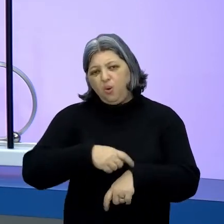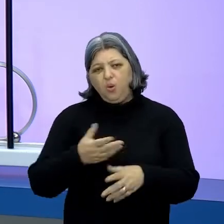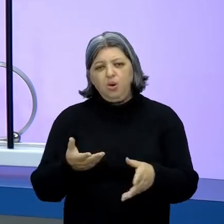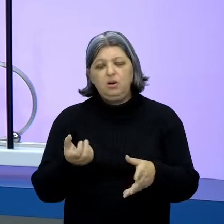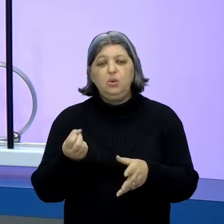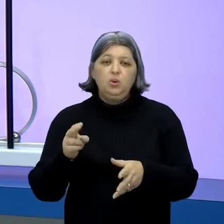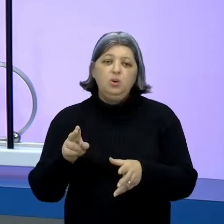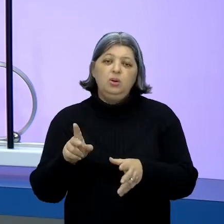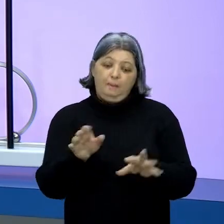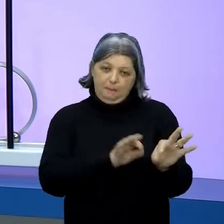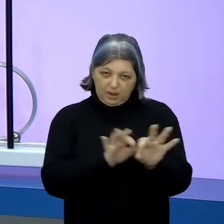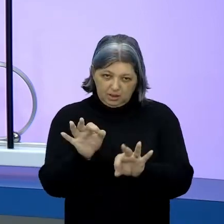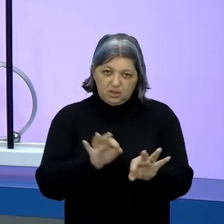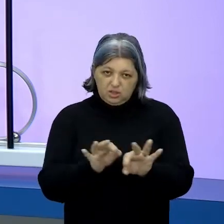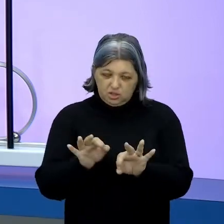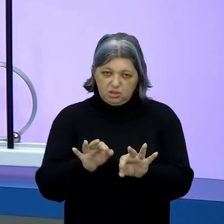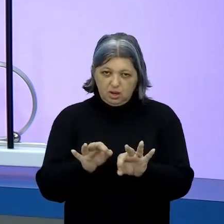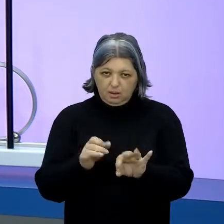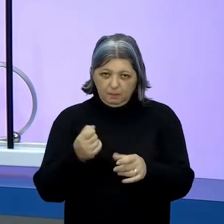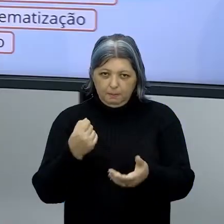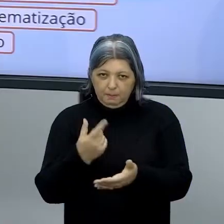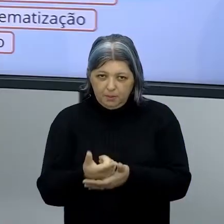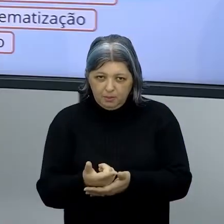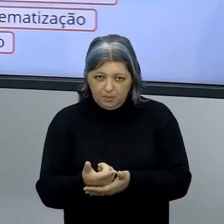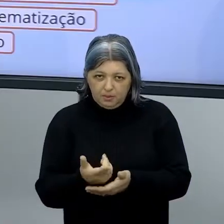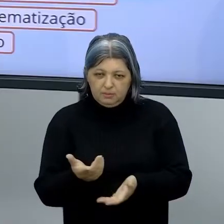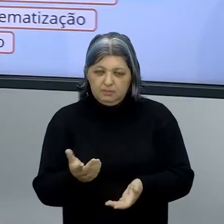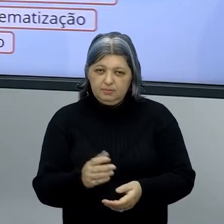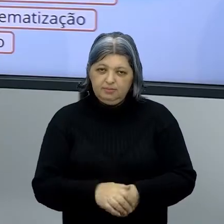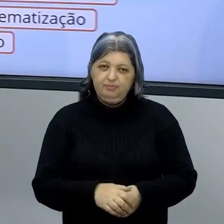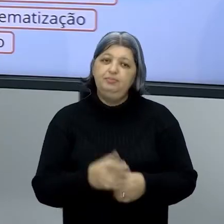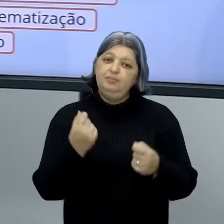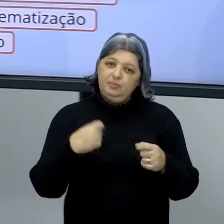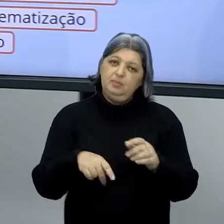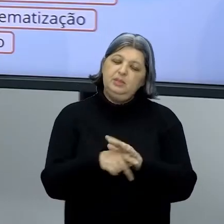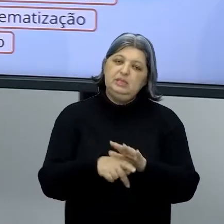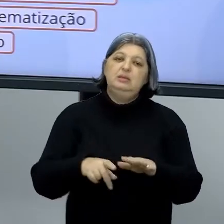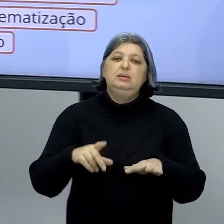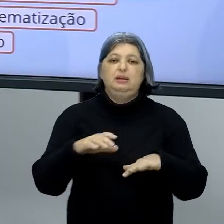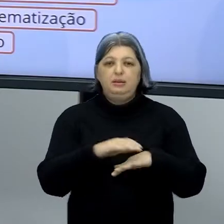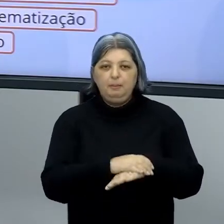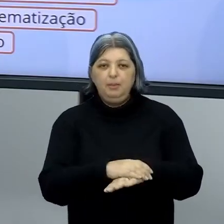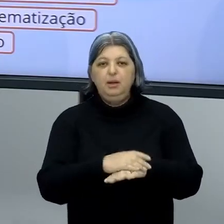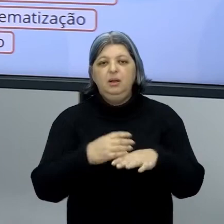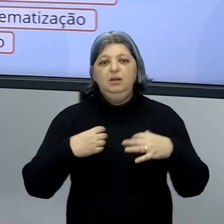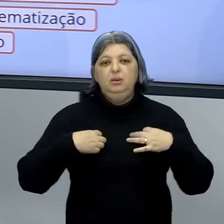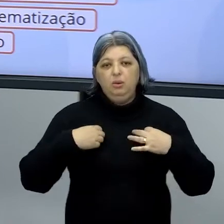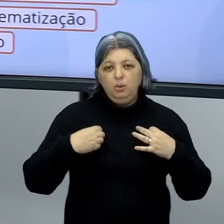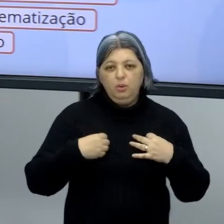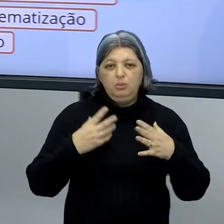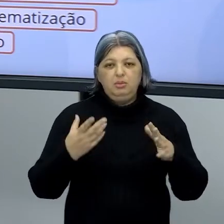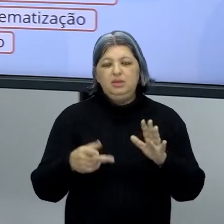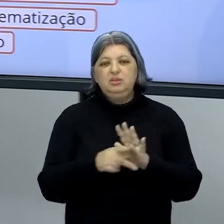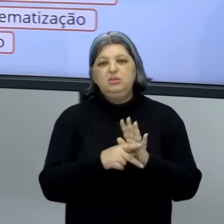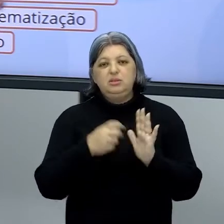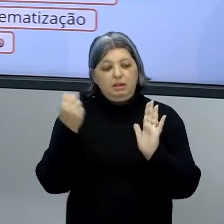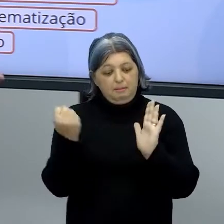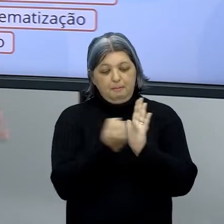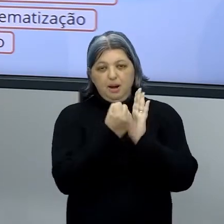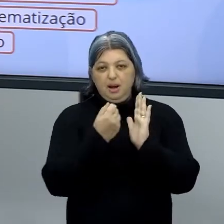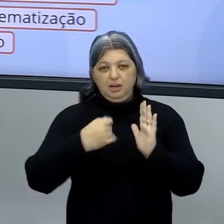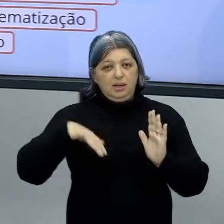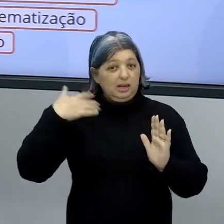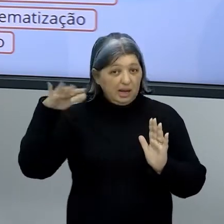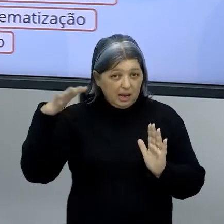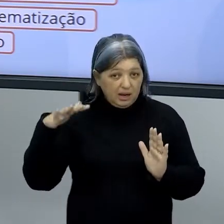até mesmo planejar essa compra? Exatamente. Calçar, a gente precisa sair calçado, vestido, mas comprar uma coisa de marca com preço muito